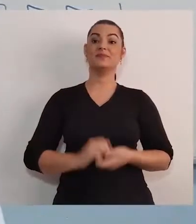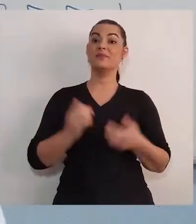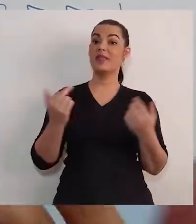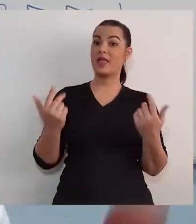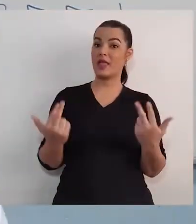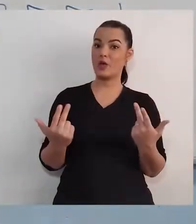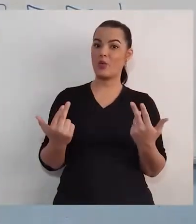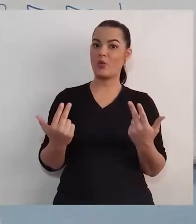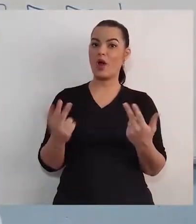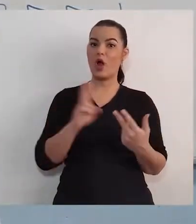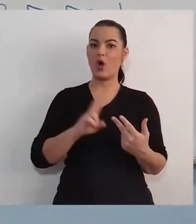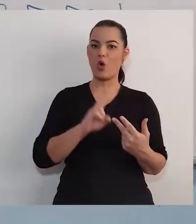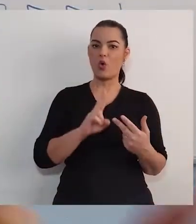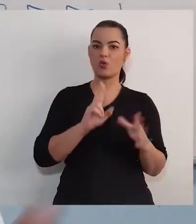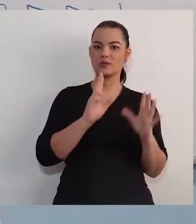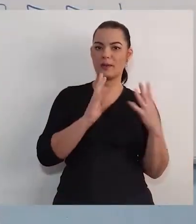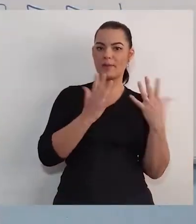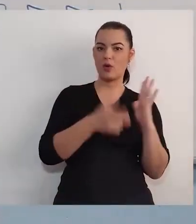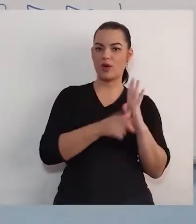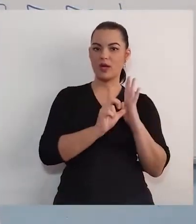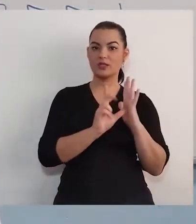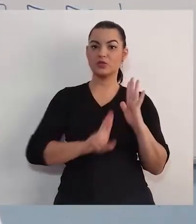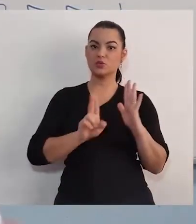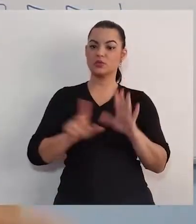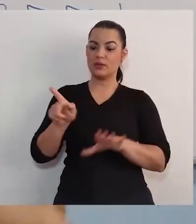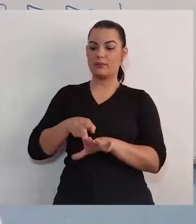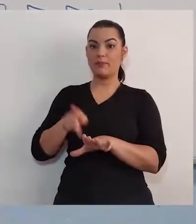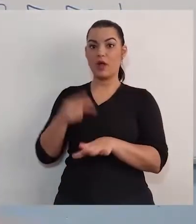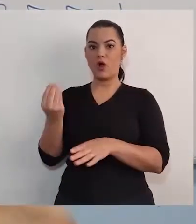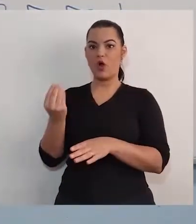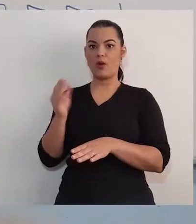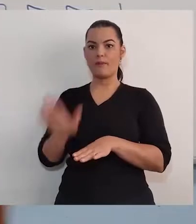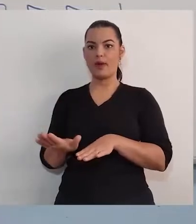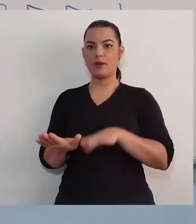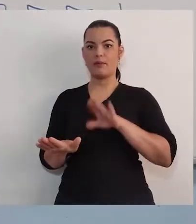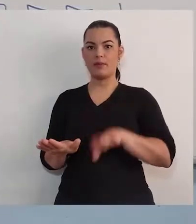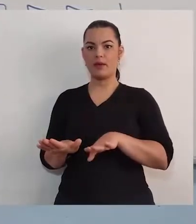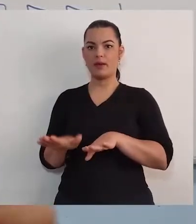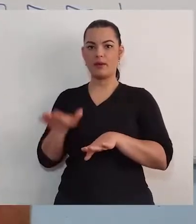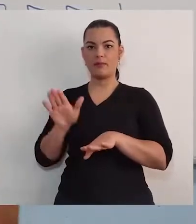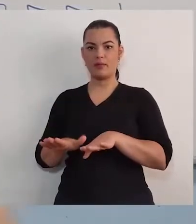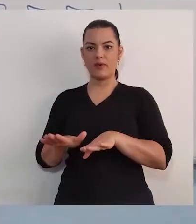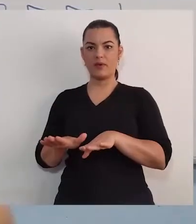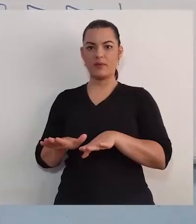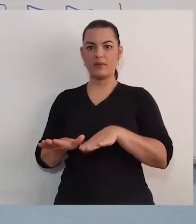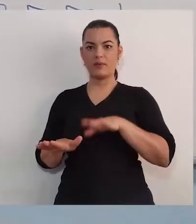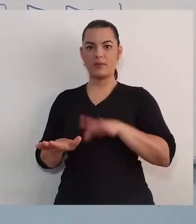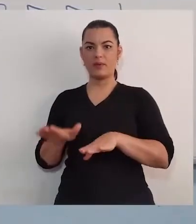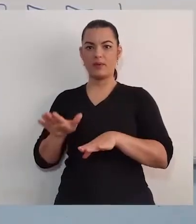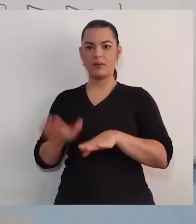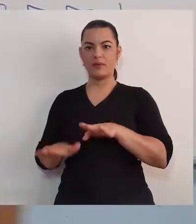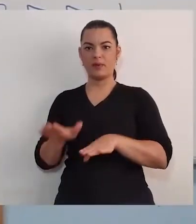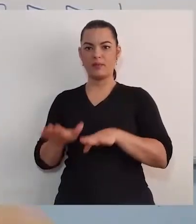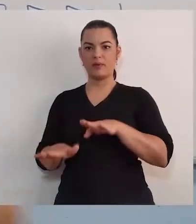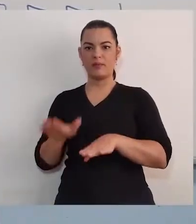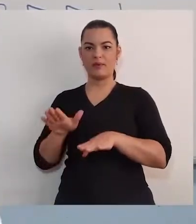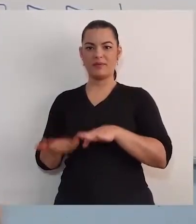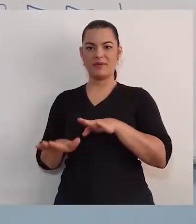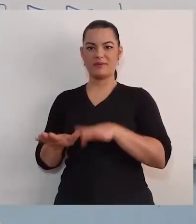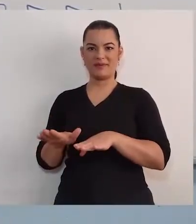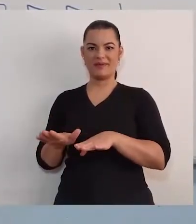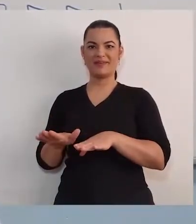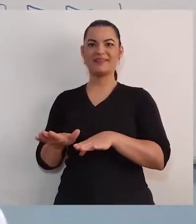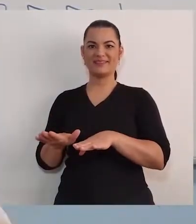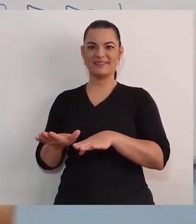A mesma frase que a gente usou na mão, a gente vai usar no pé, né? Vai ficar assim, ó. Pé, pé, pé, pé, pé,